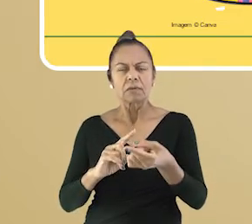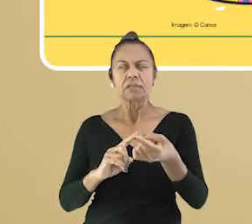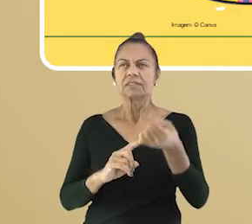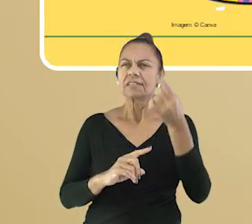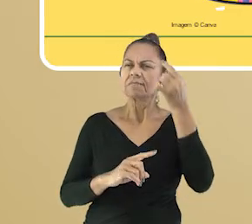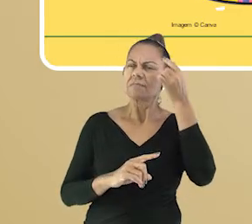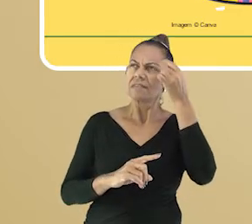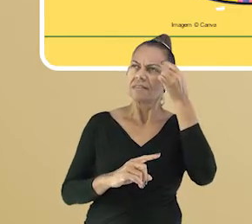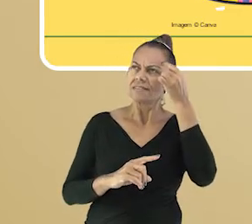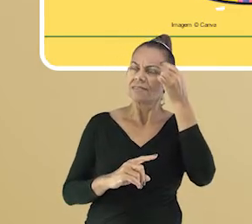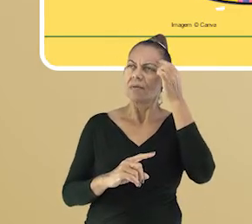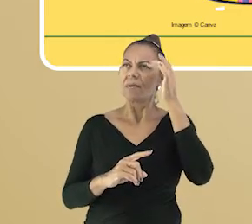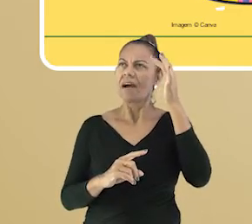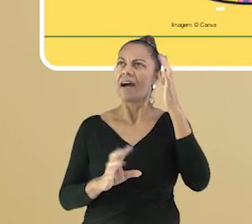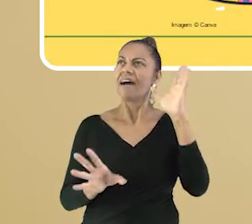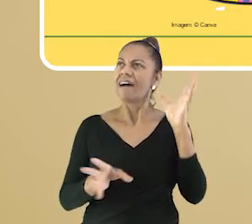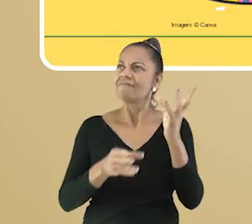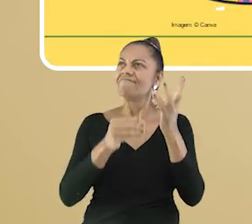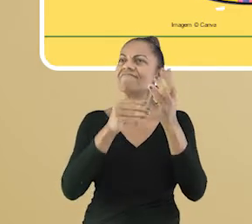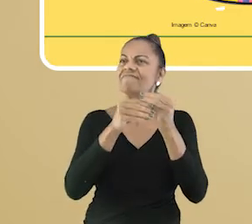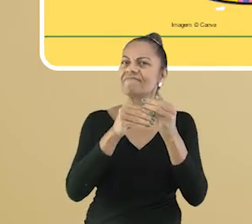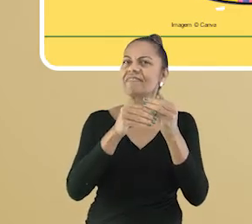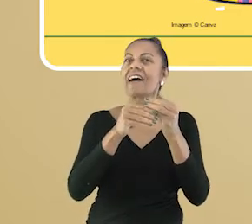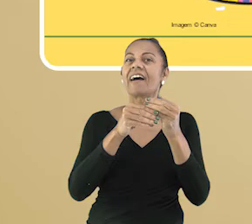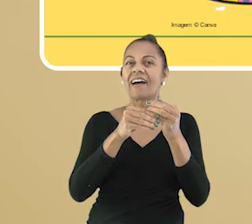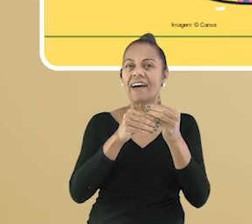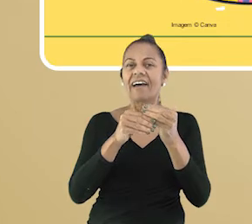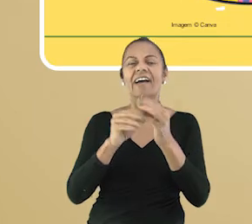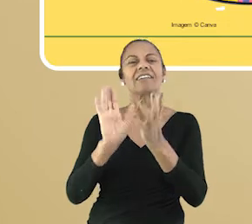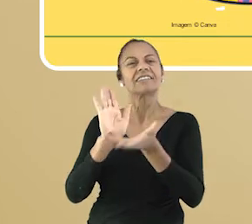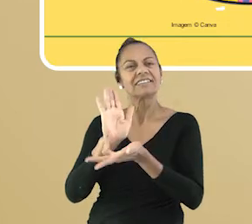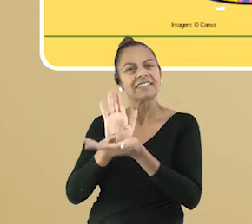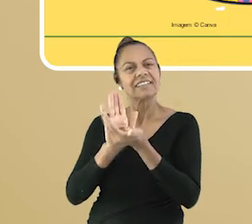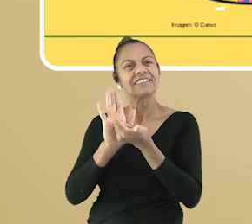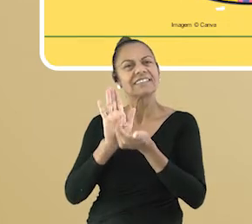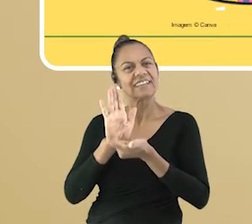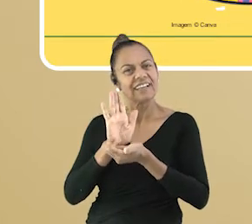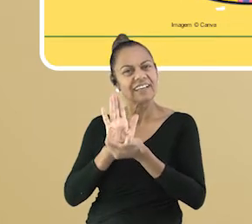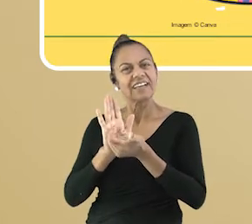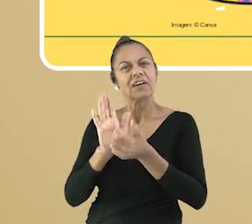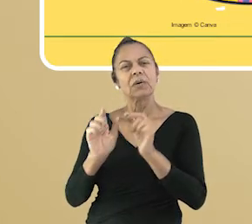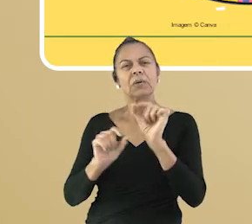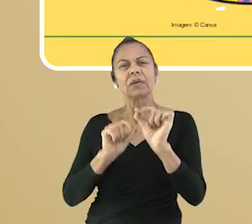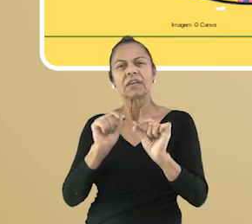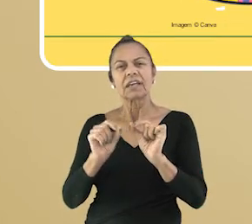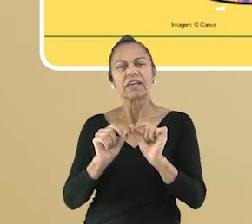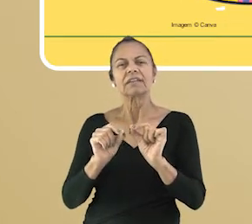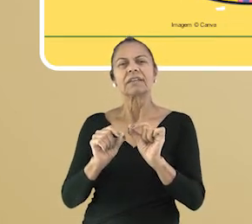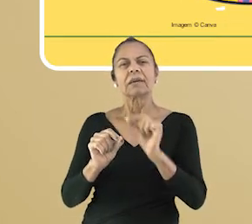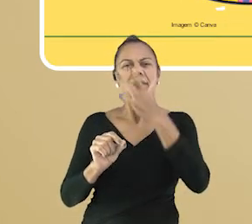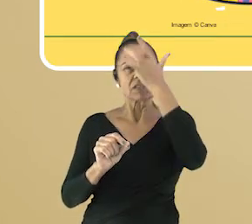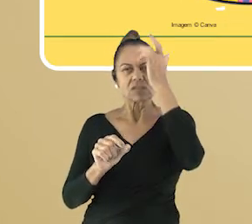desenhem um hábito de alguém, dessas pessoas que convivem com vocês.